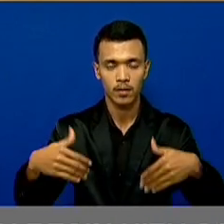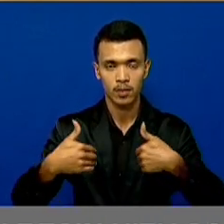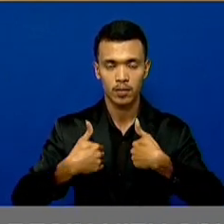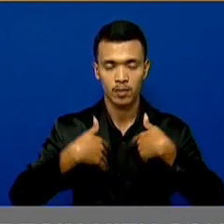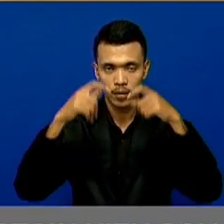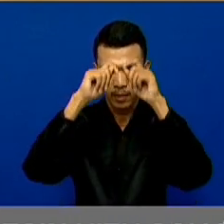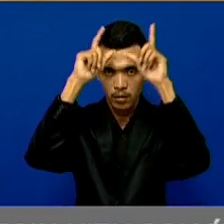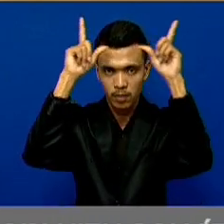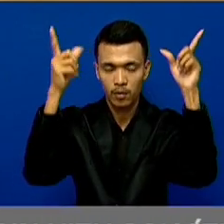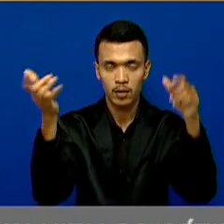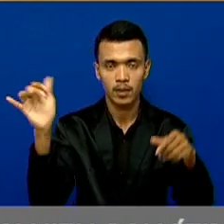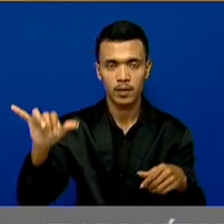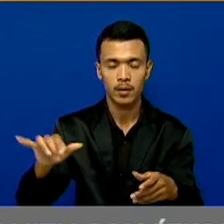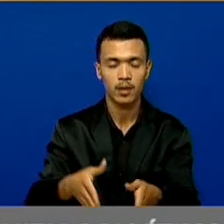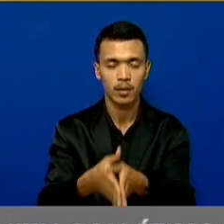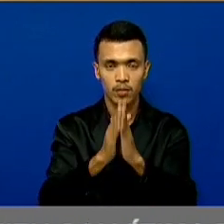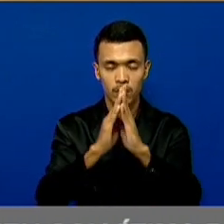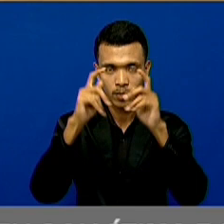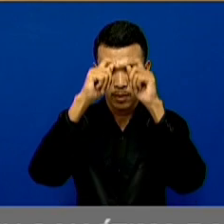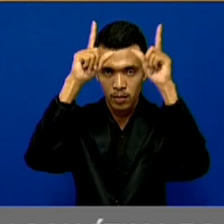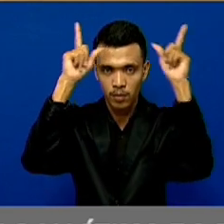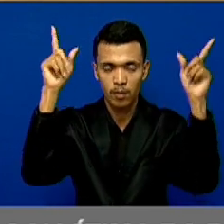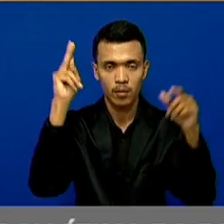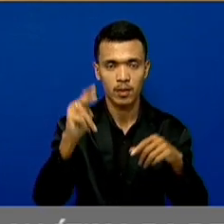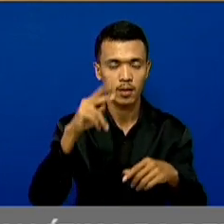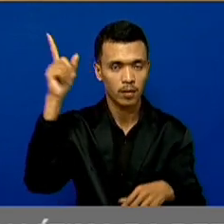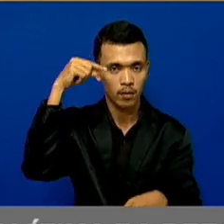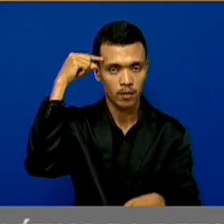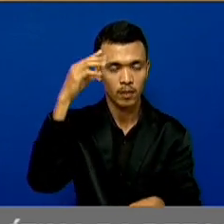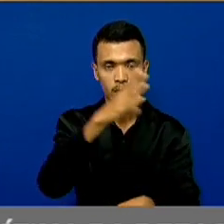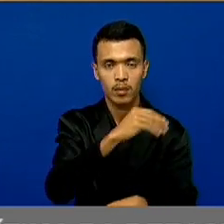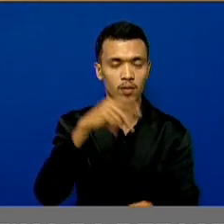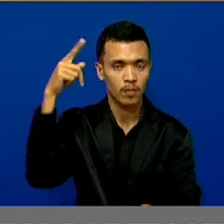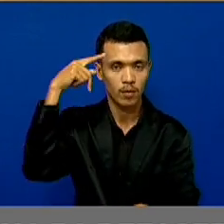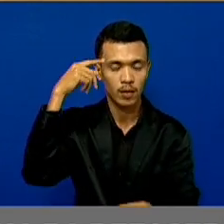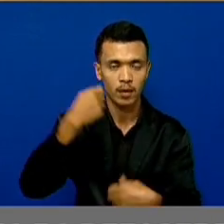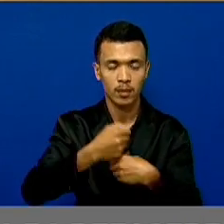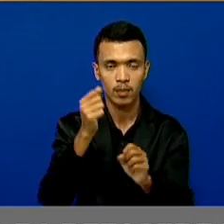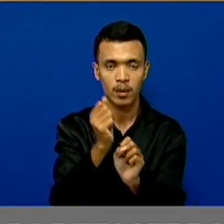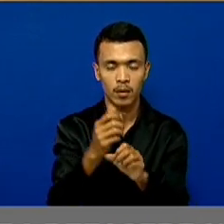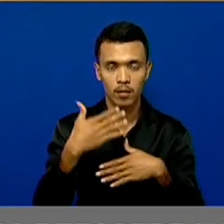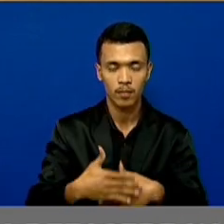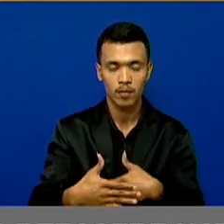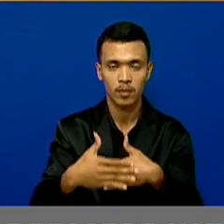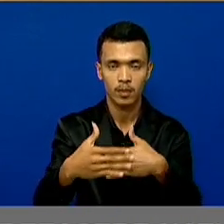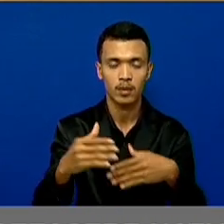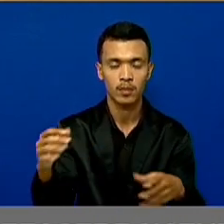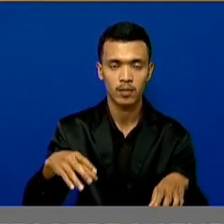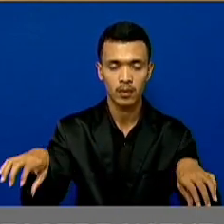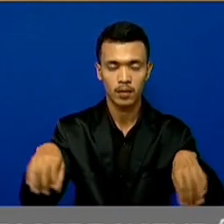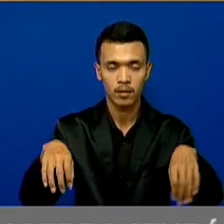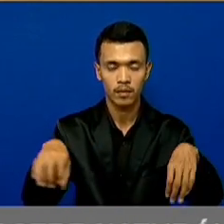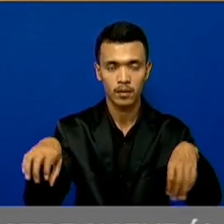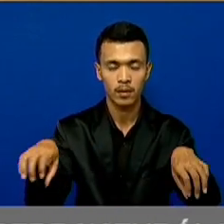mozusu que Timor, nia governo, política, bele apoio, bele duro lalais, acelera processo investimento, né,